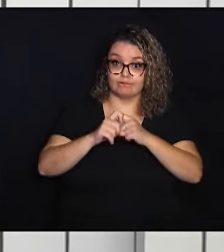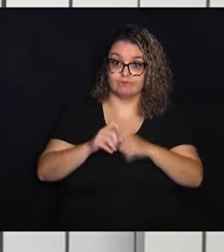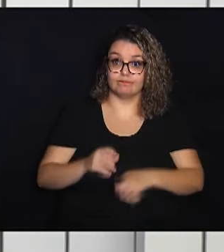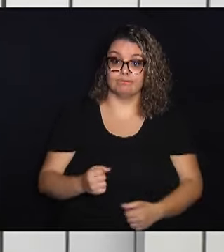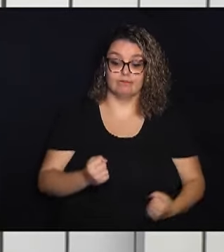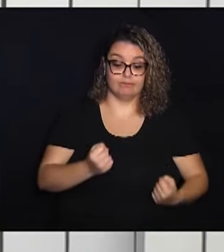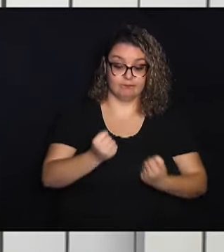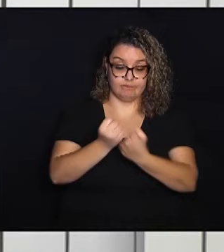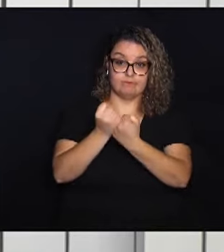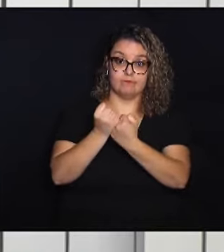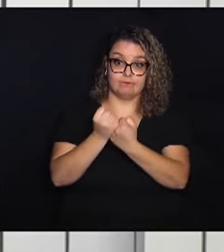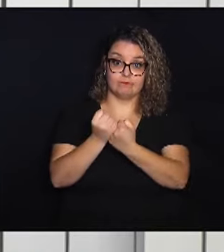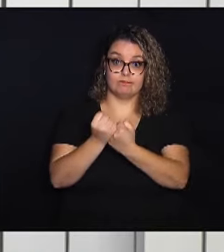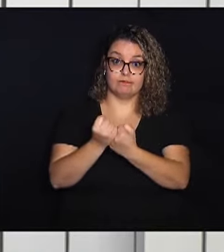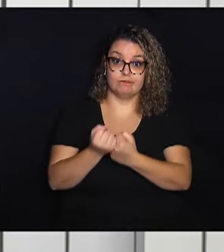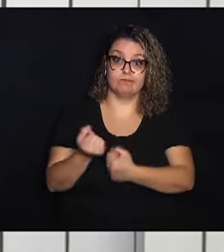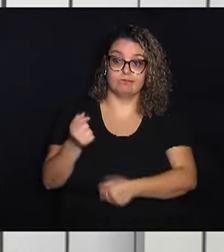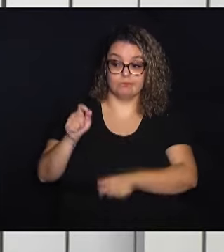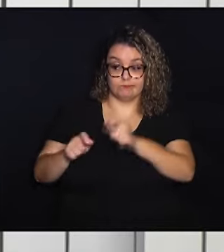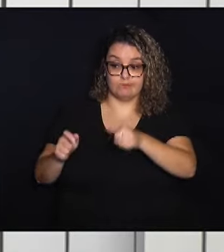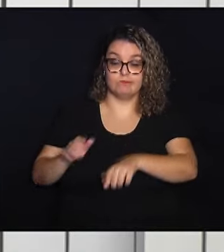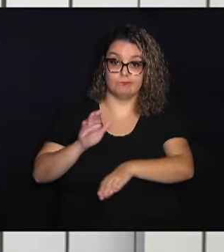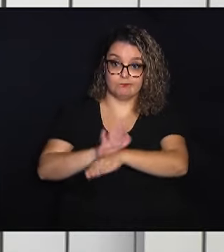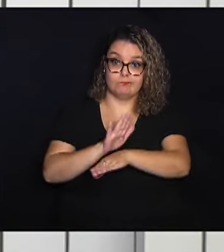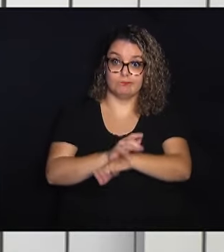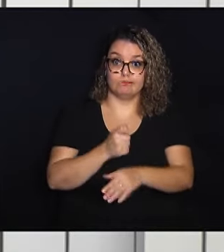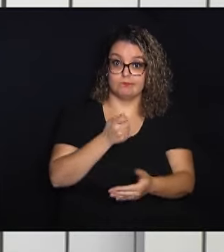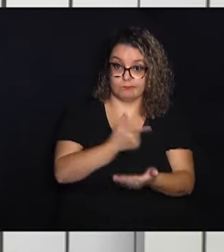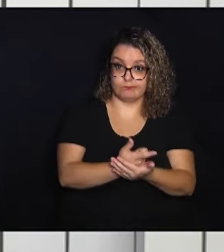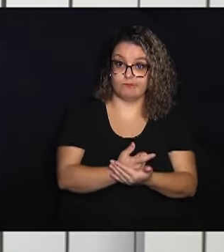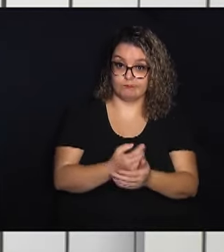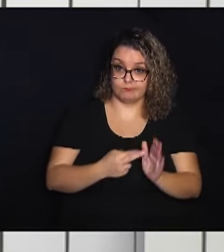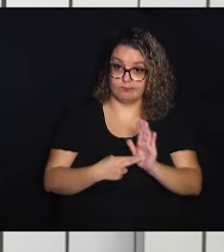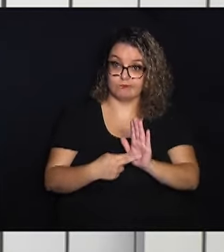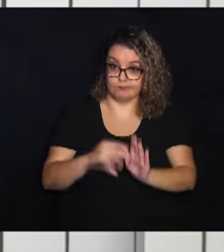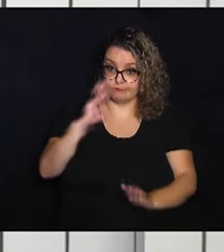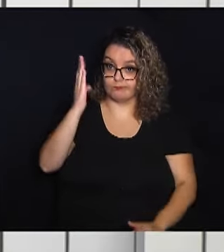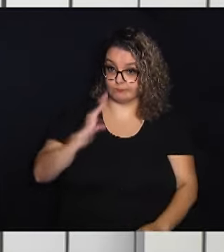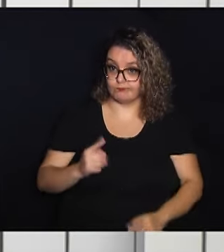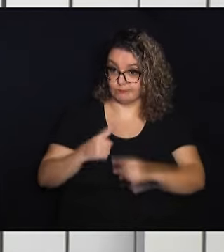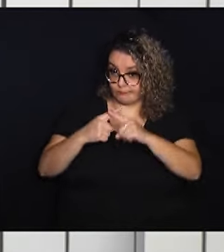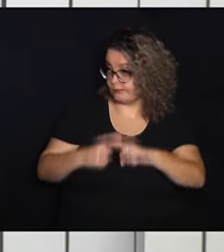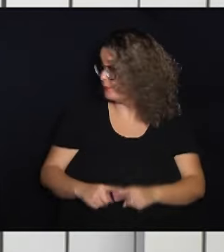apoio e patrocínio para eles representarem o país nos